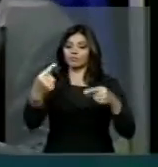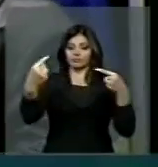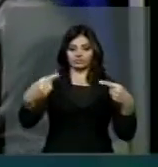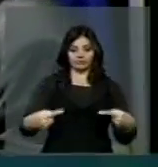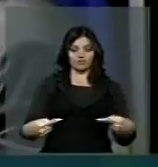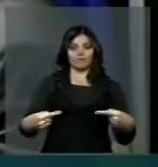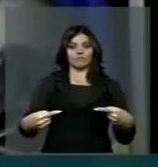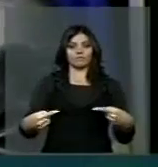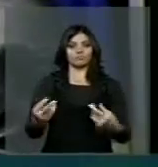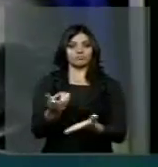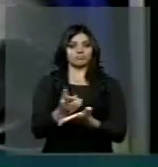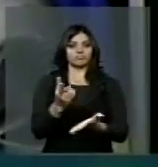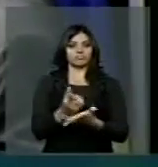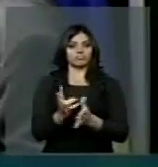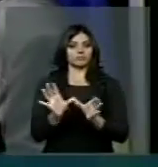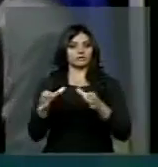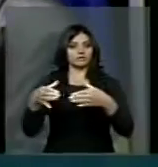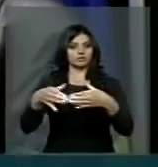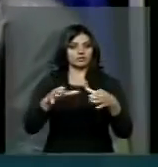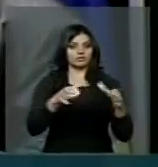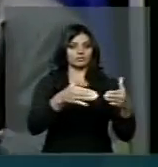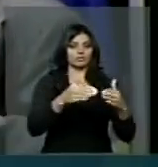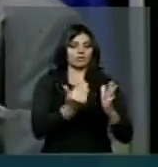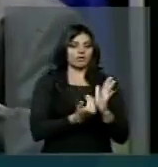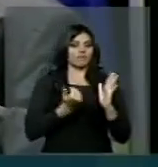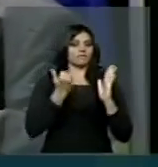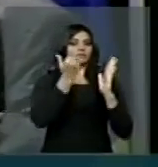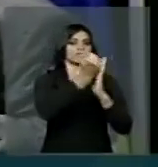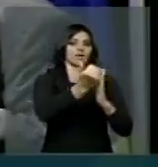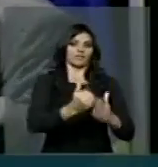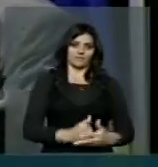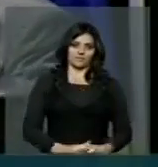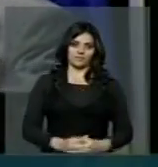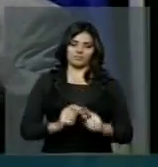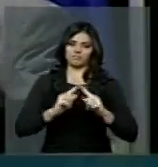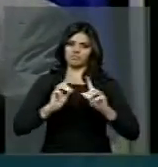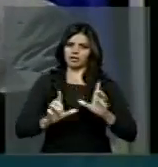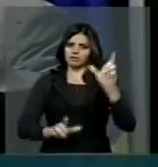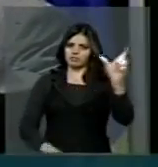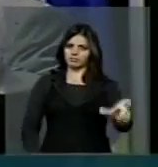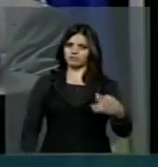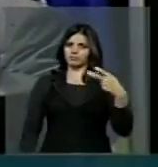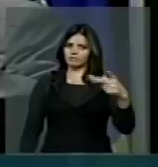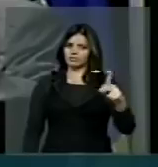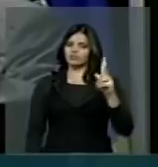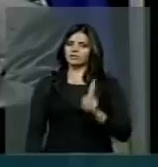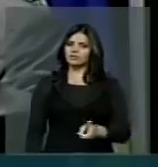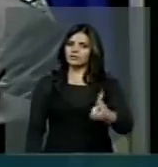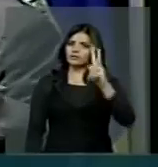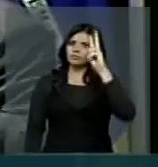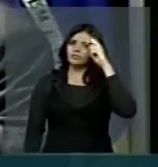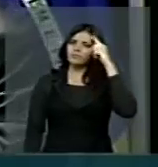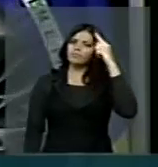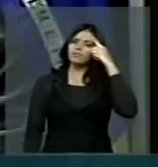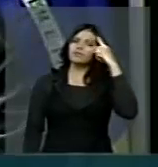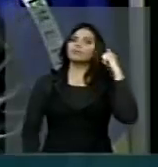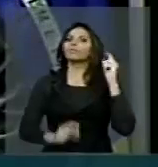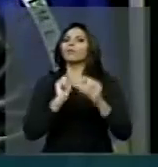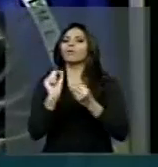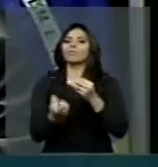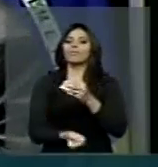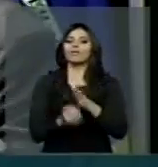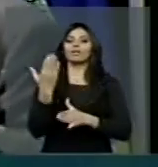oposição, mesmo dos seus setores mais avançados. Mas ele estava sempre pensando em criar